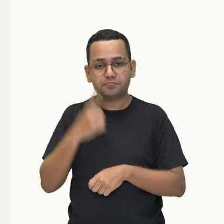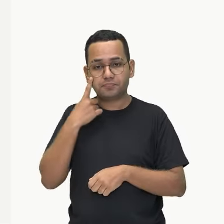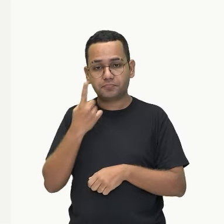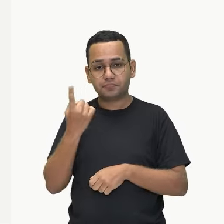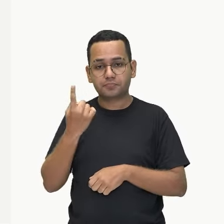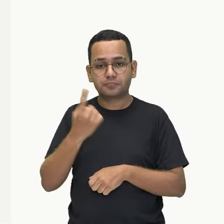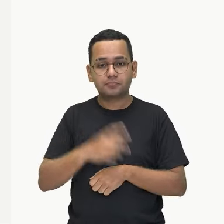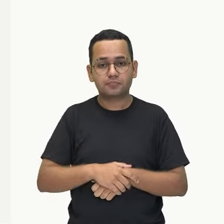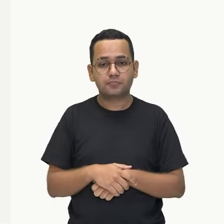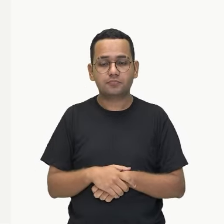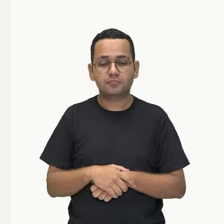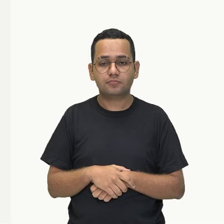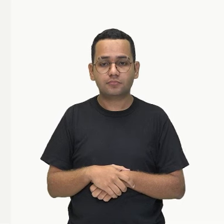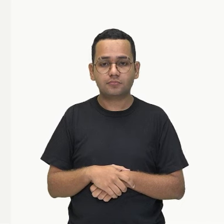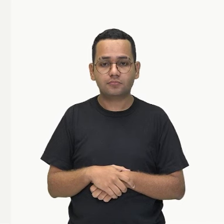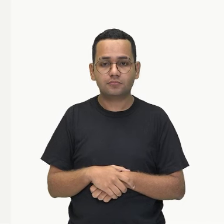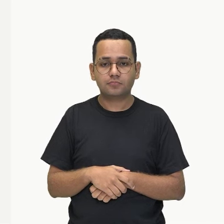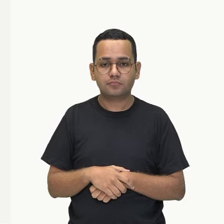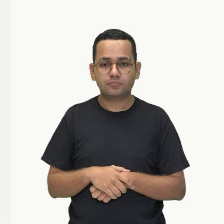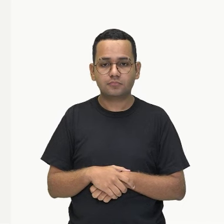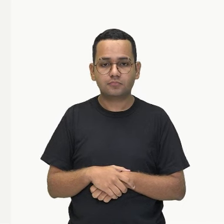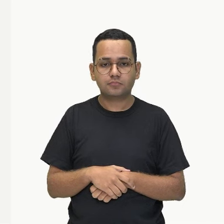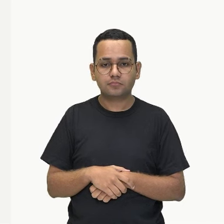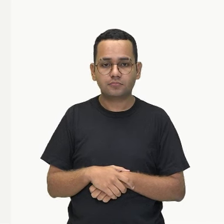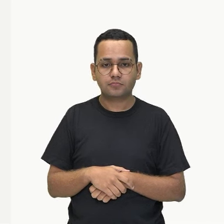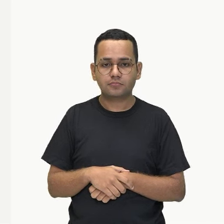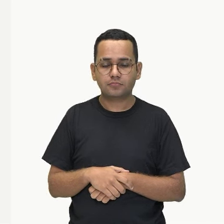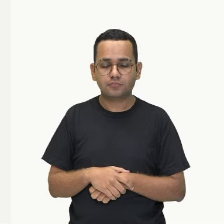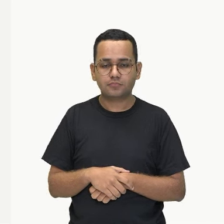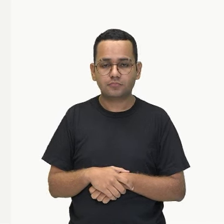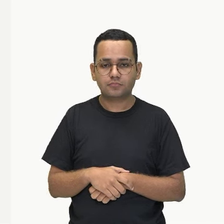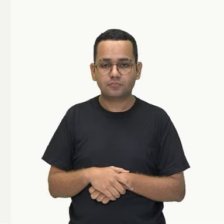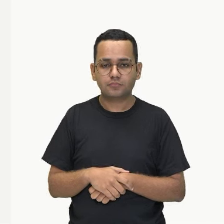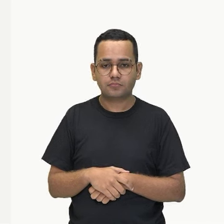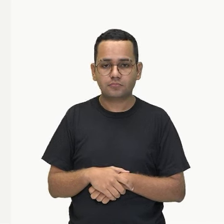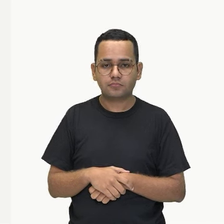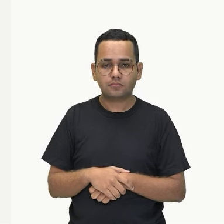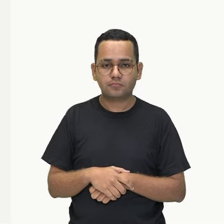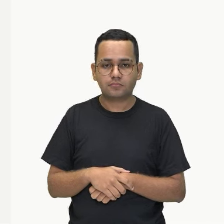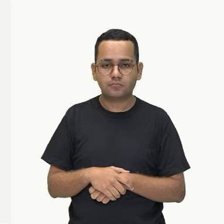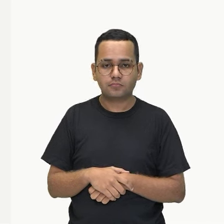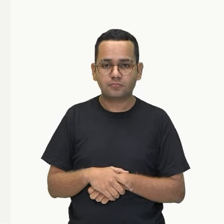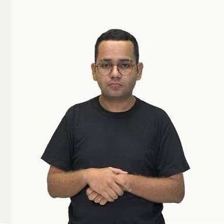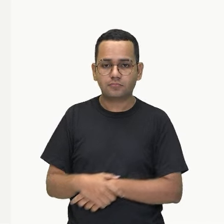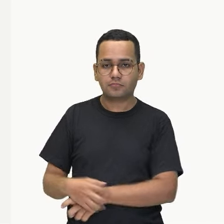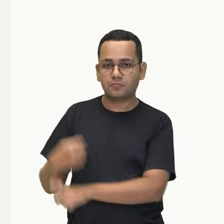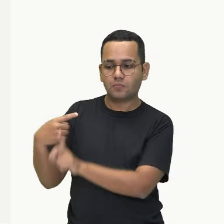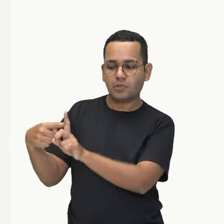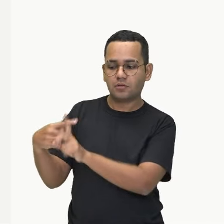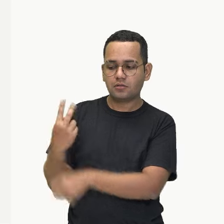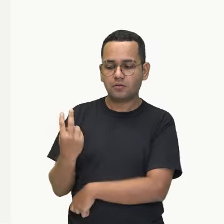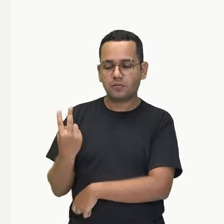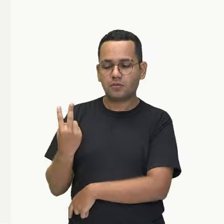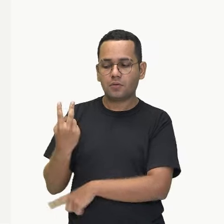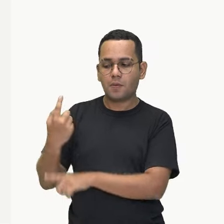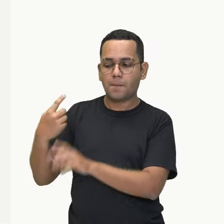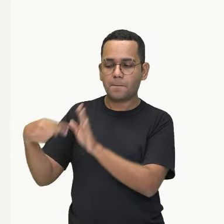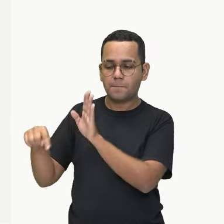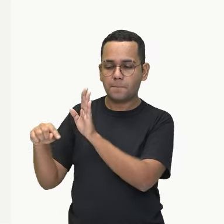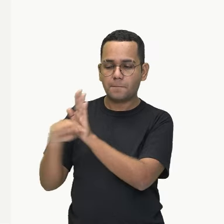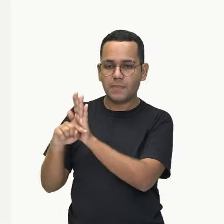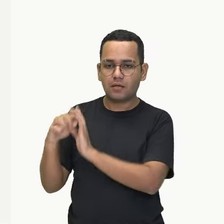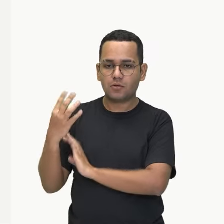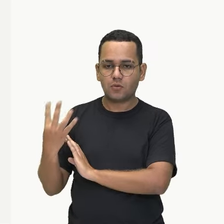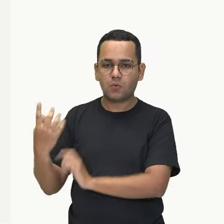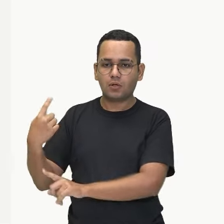2, menos 4, mais 2. Então, mais 2, menos